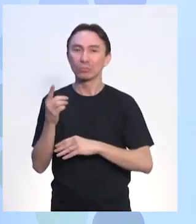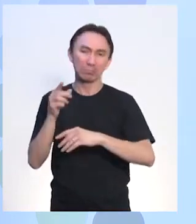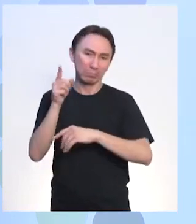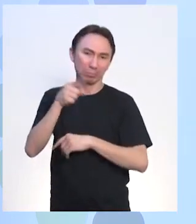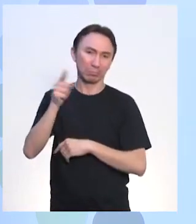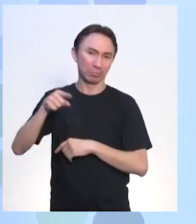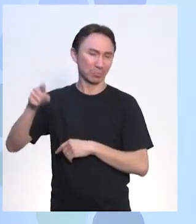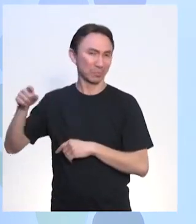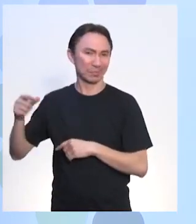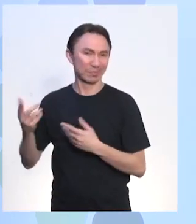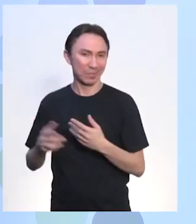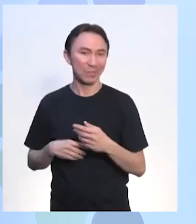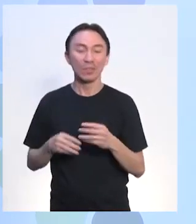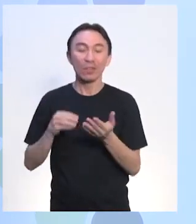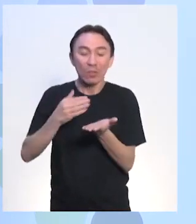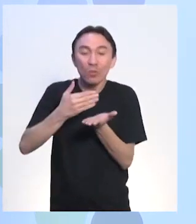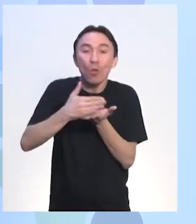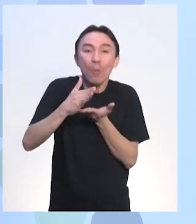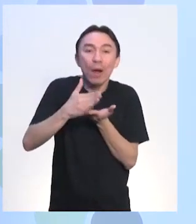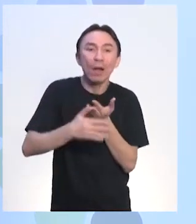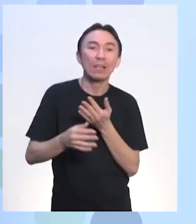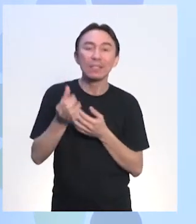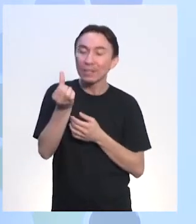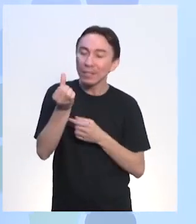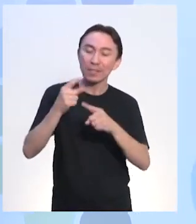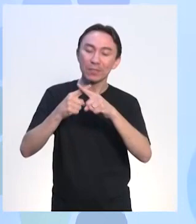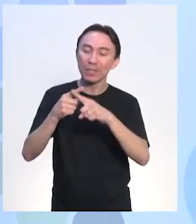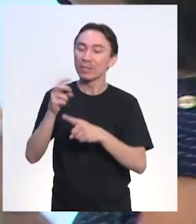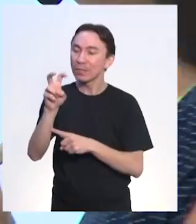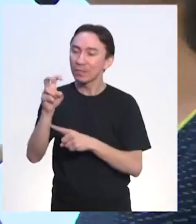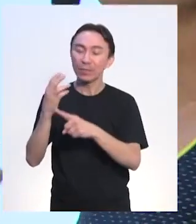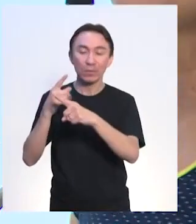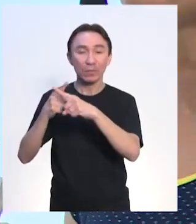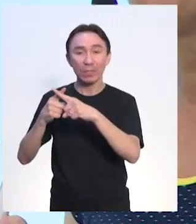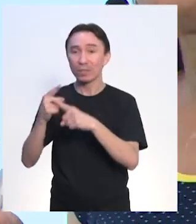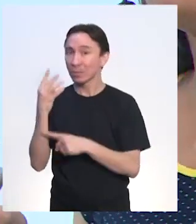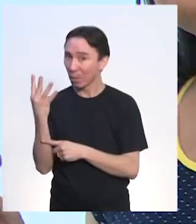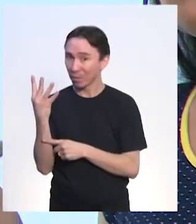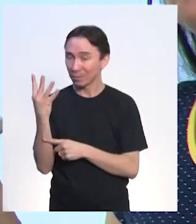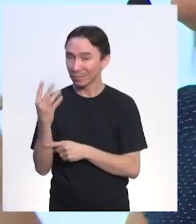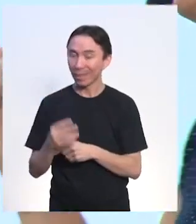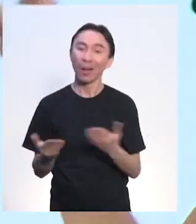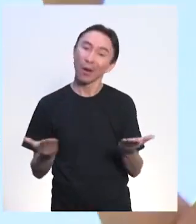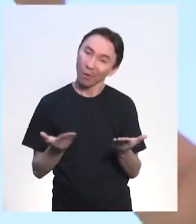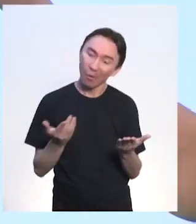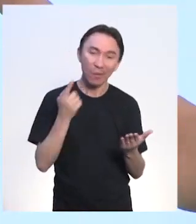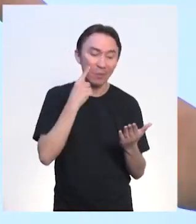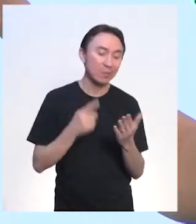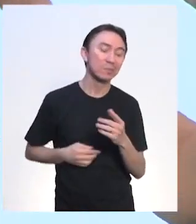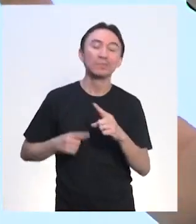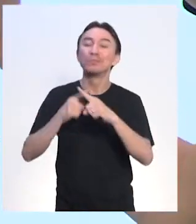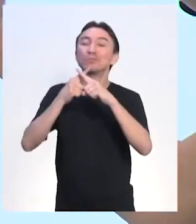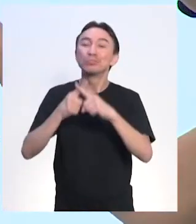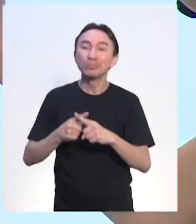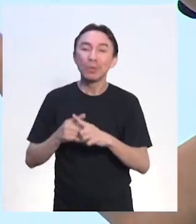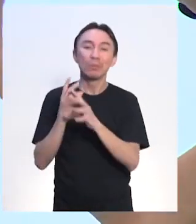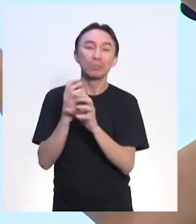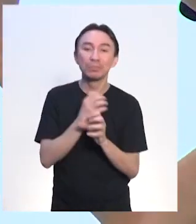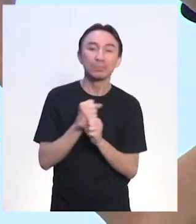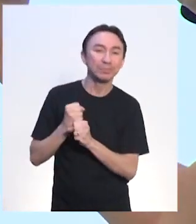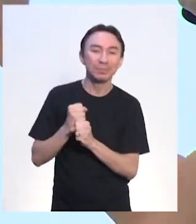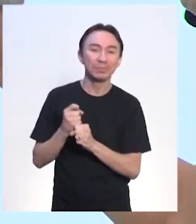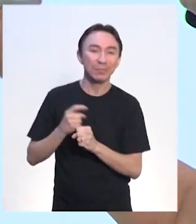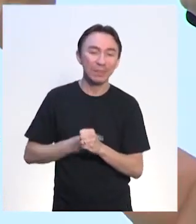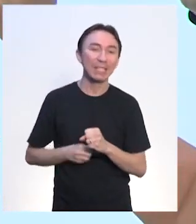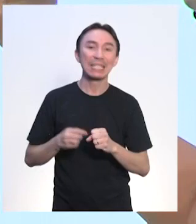sobrar? 6 vezes 5 vezes 4. E agora vamos multiplicar. 6 vezes